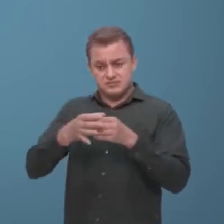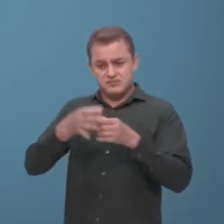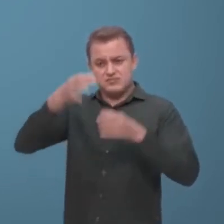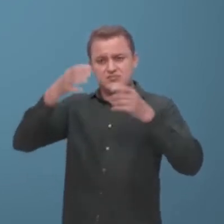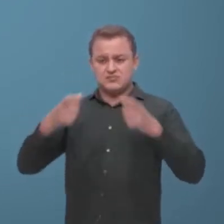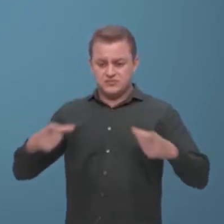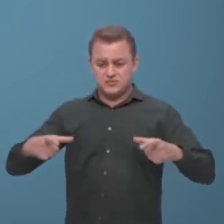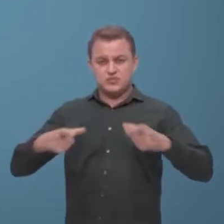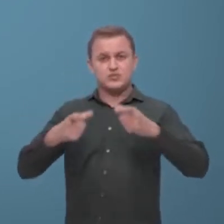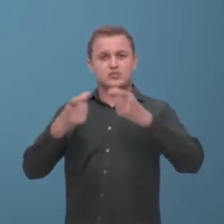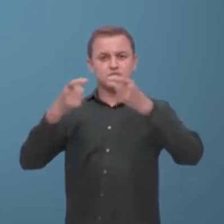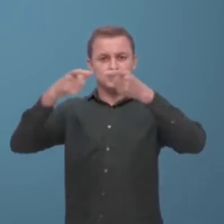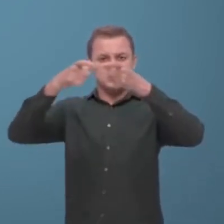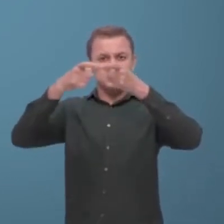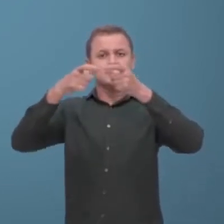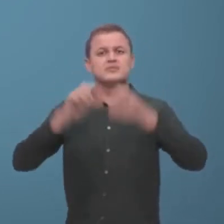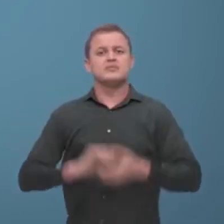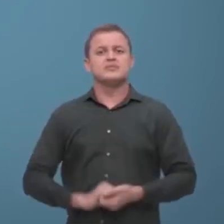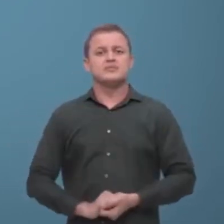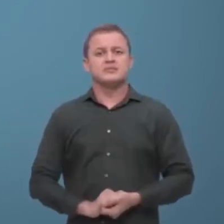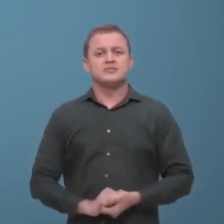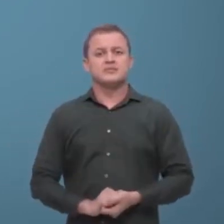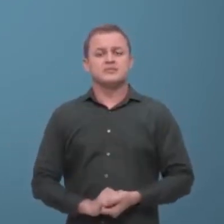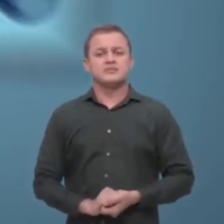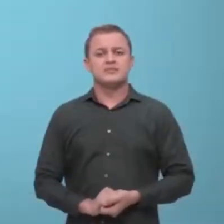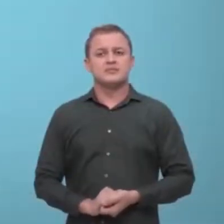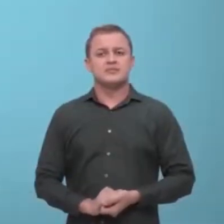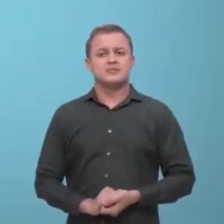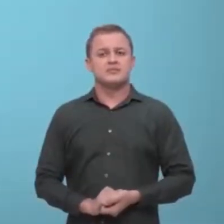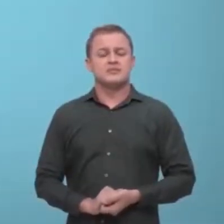seu tamanho ou forma.